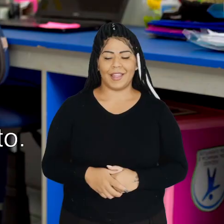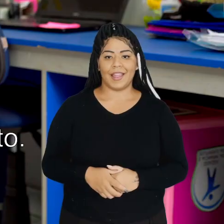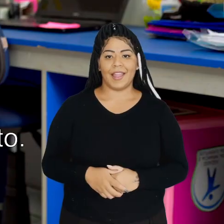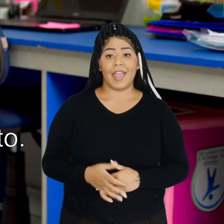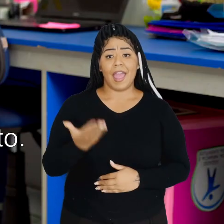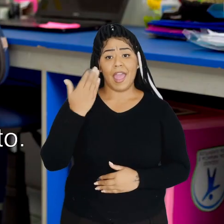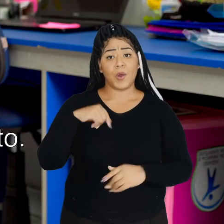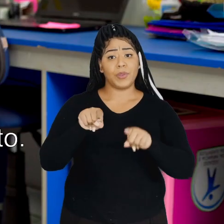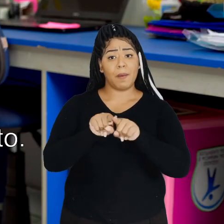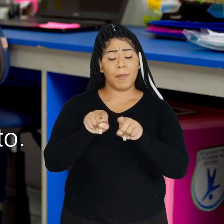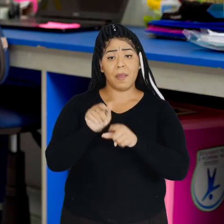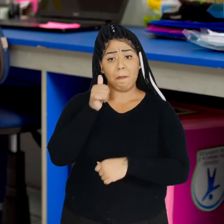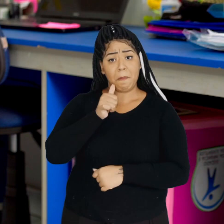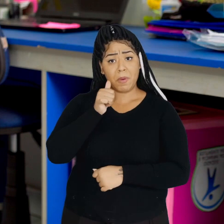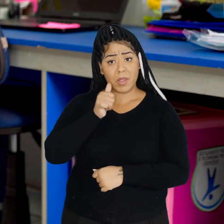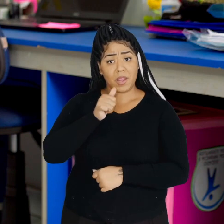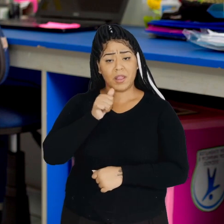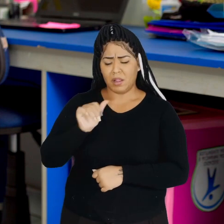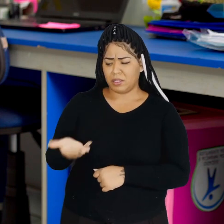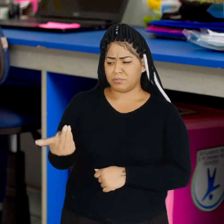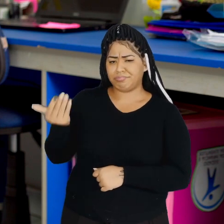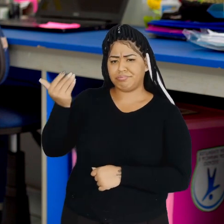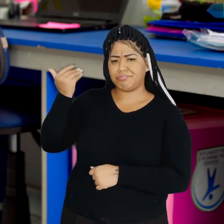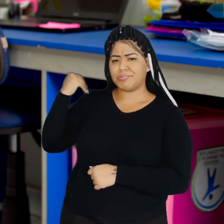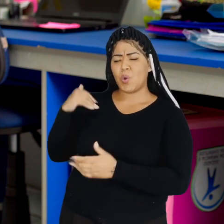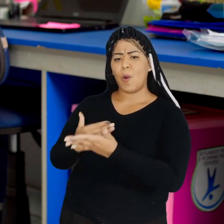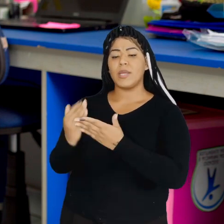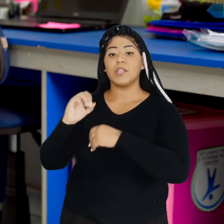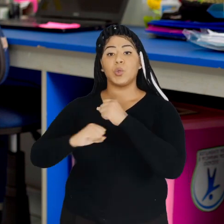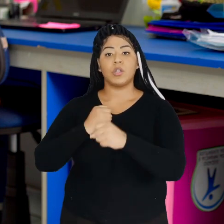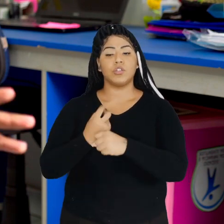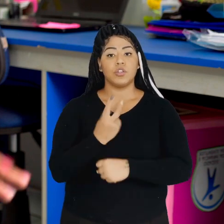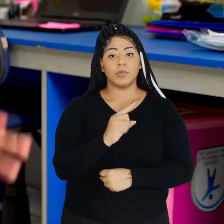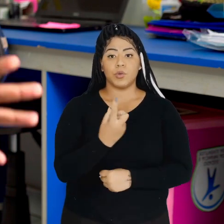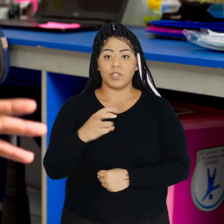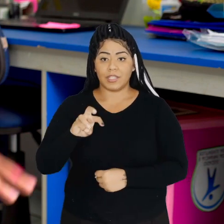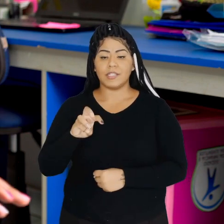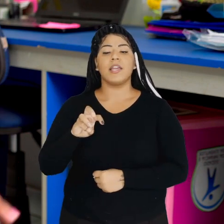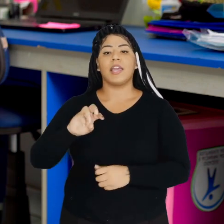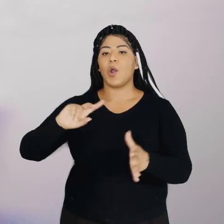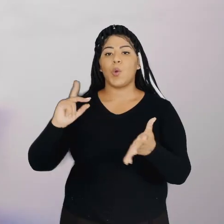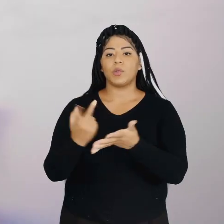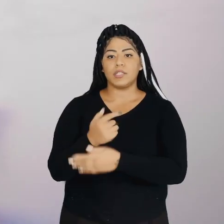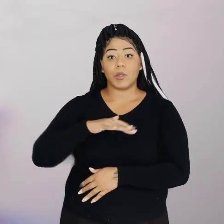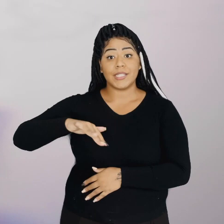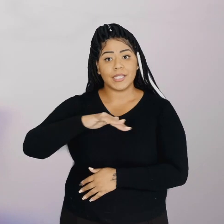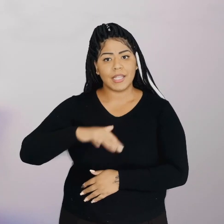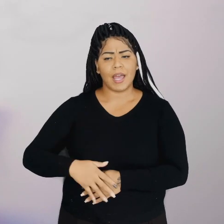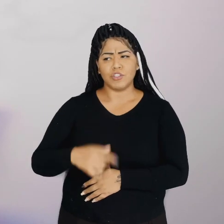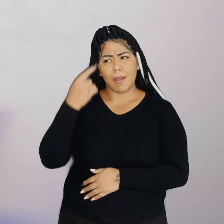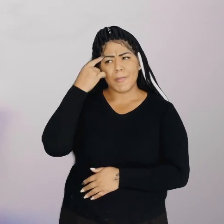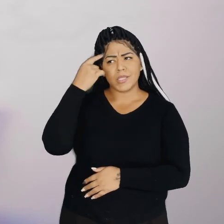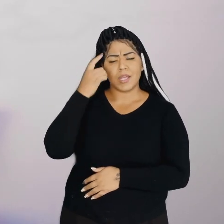Eu fui menina participante de projeto, participei do projeto Adolescente Saudável em 2015, que aconteceu na minha cidade, em Timbiras. Pensar